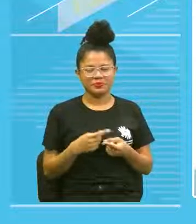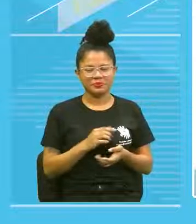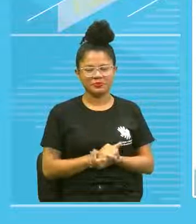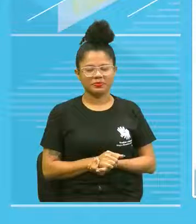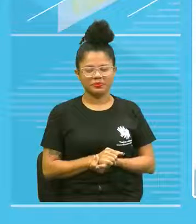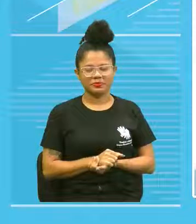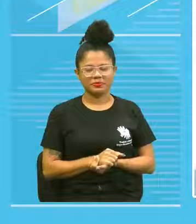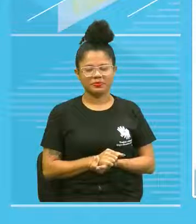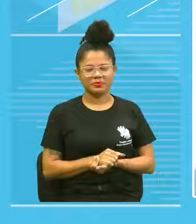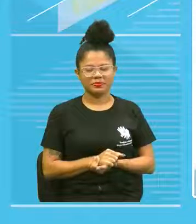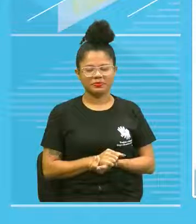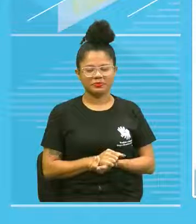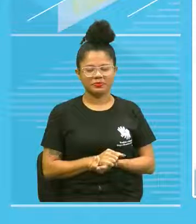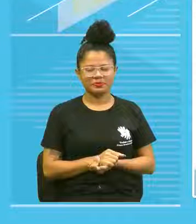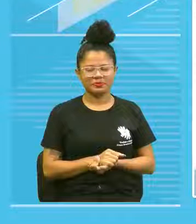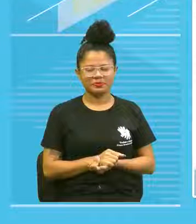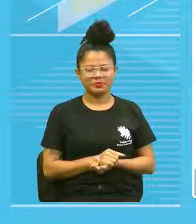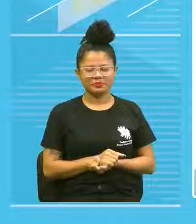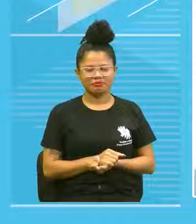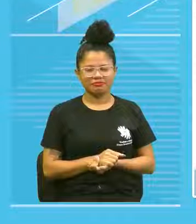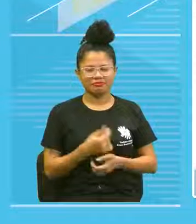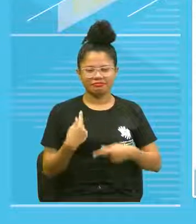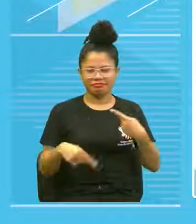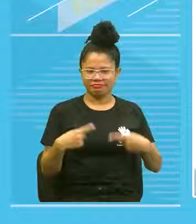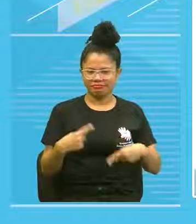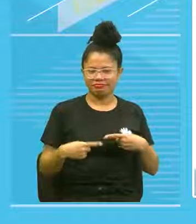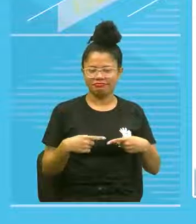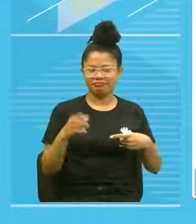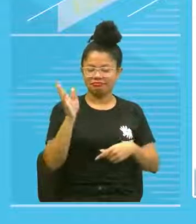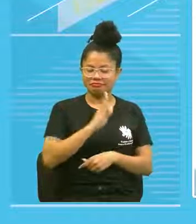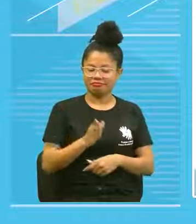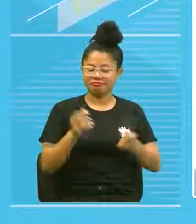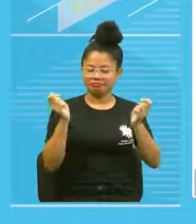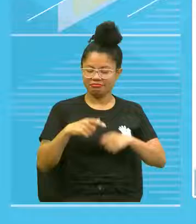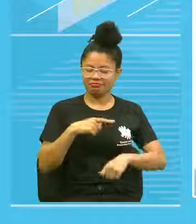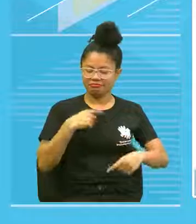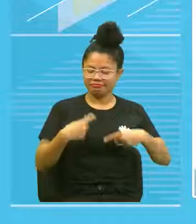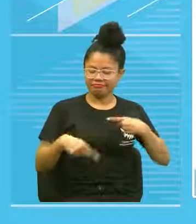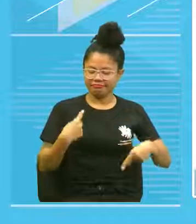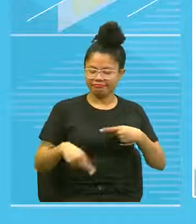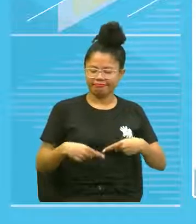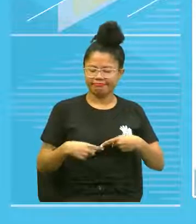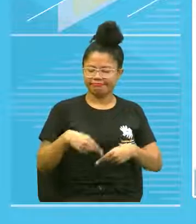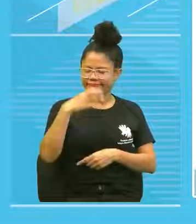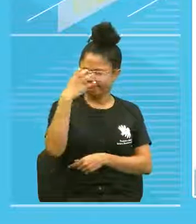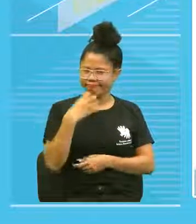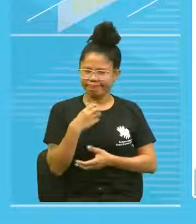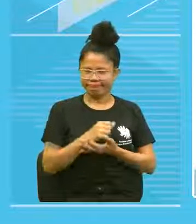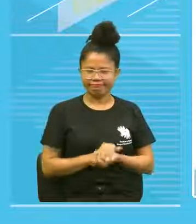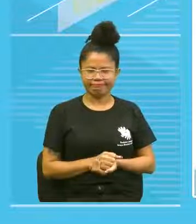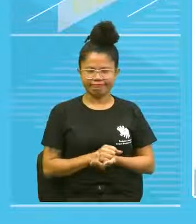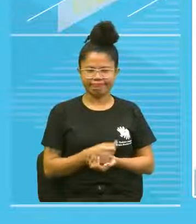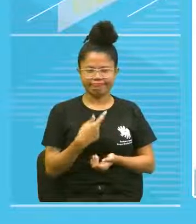Brasil precisa criar uma política né de vergonha e ao longo da sua história